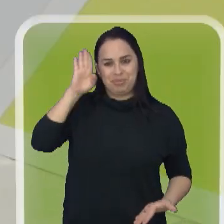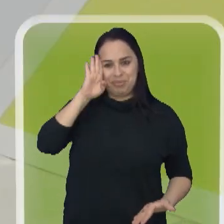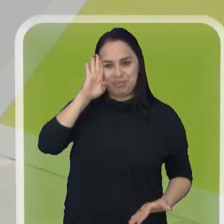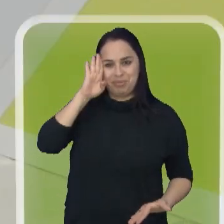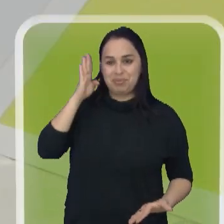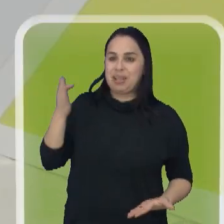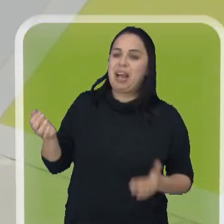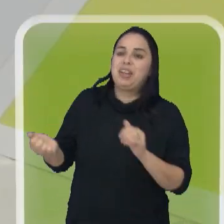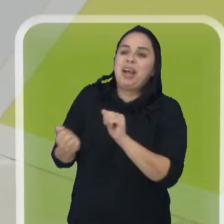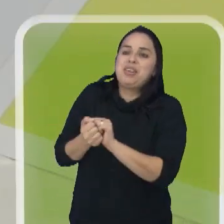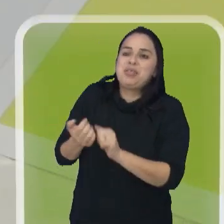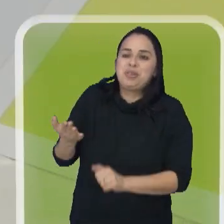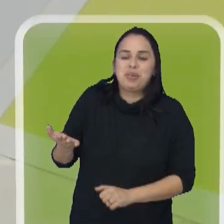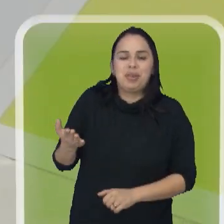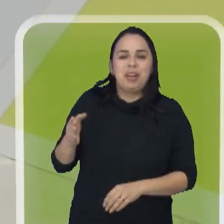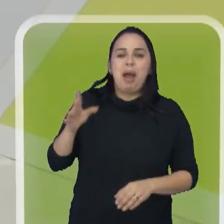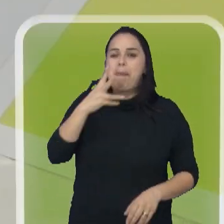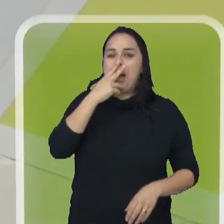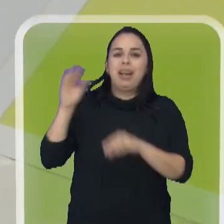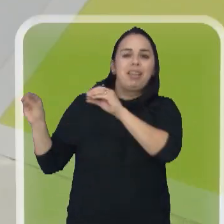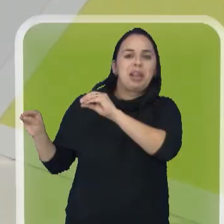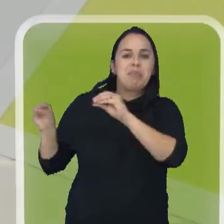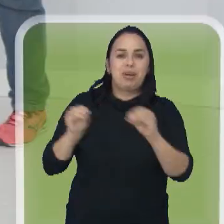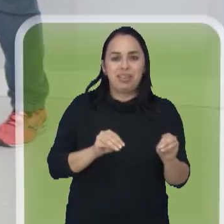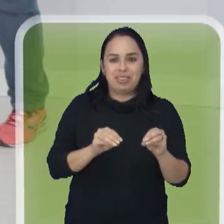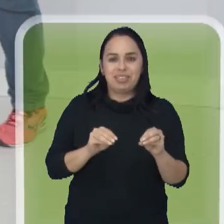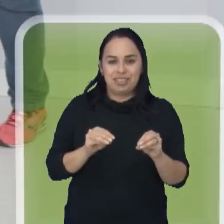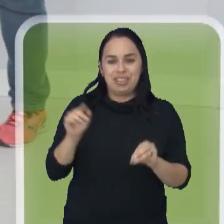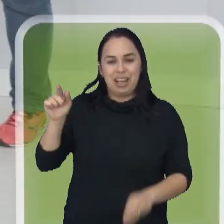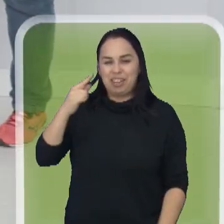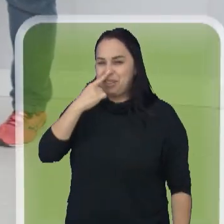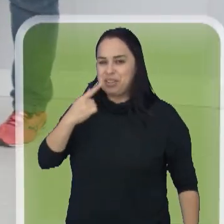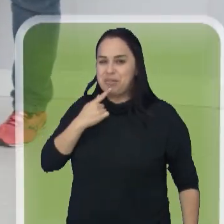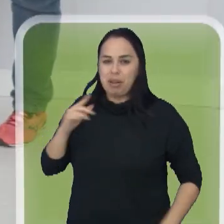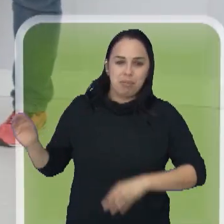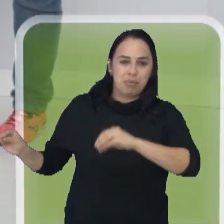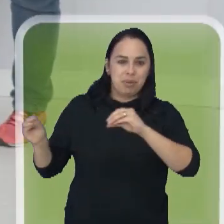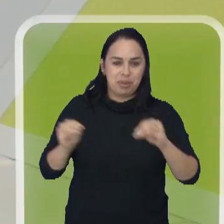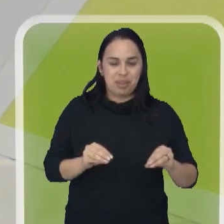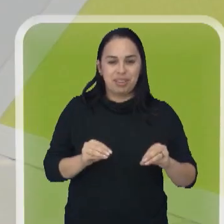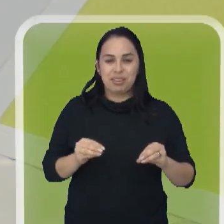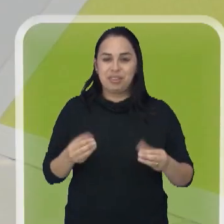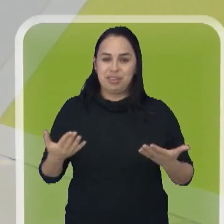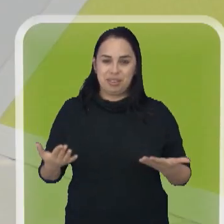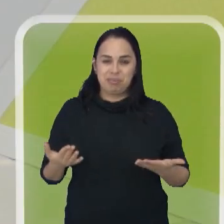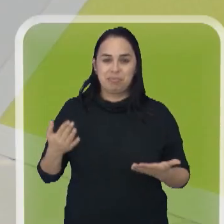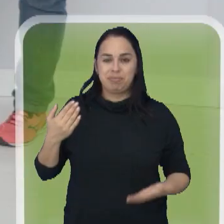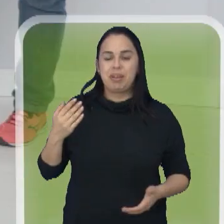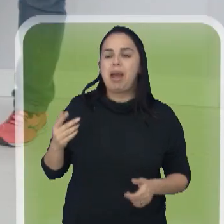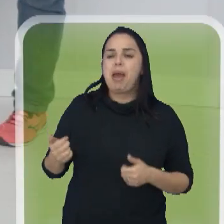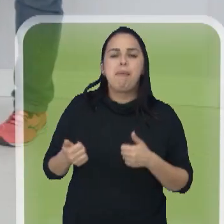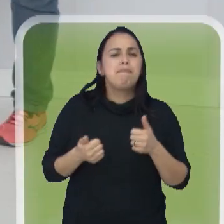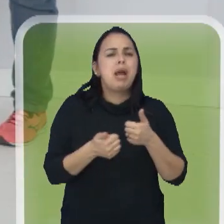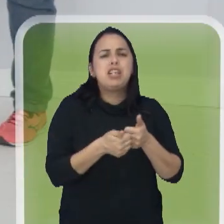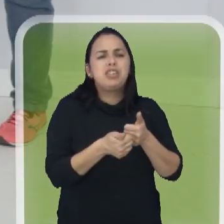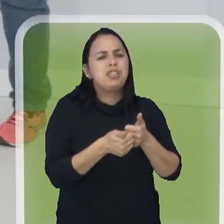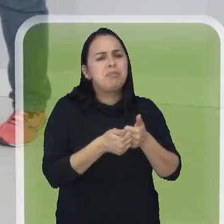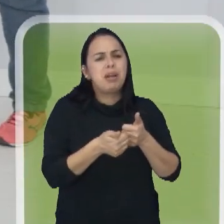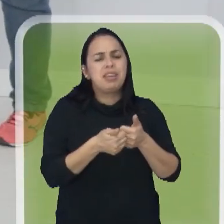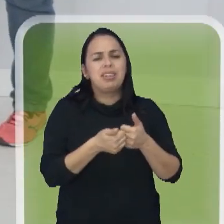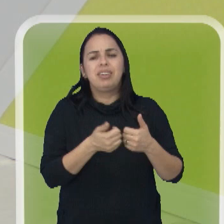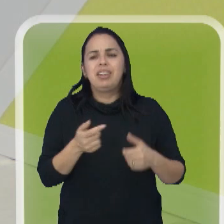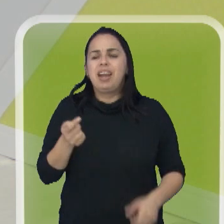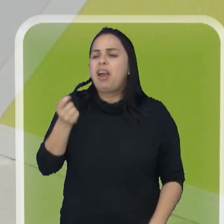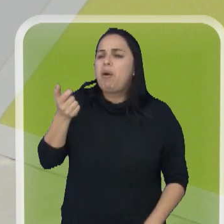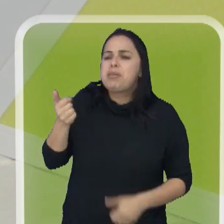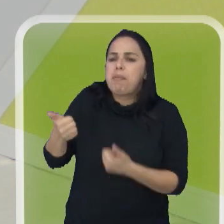Brunão agora tá aqui comigo. Teletransportou lá da Eugênio Melo, veio pra cá, o nosso querido Bruno Castilho. Pertinho, ali, quase